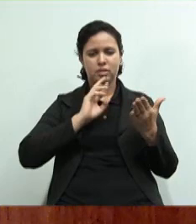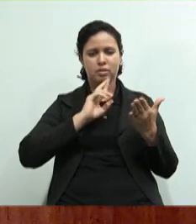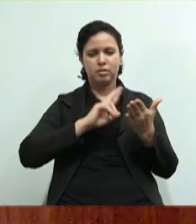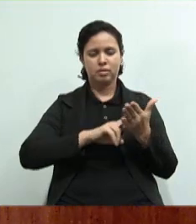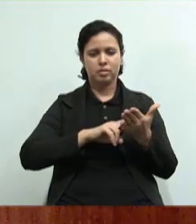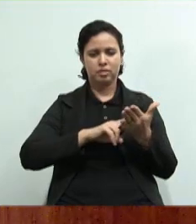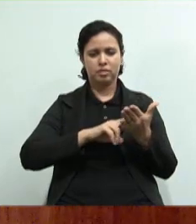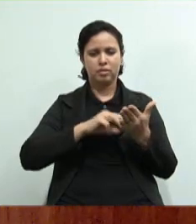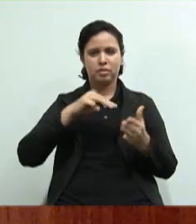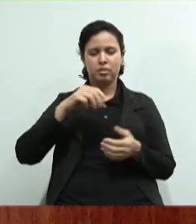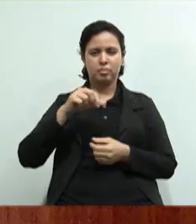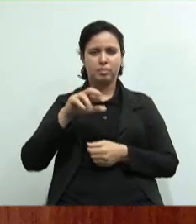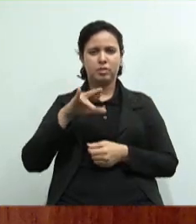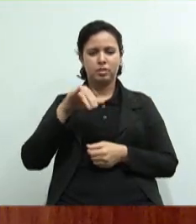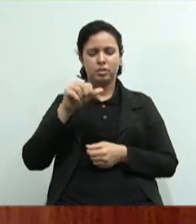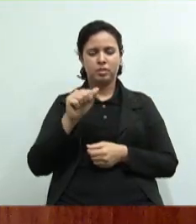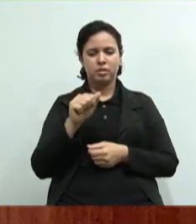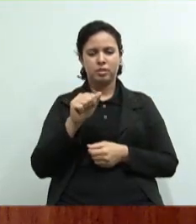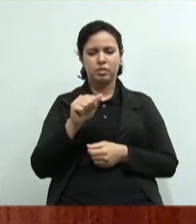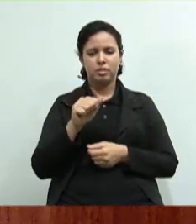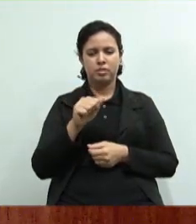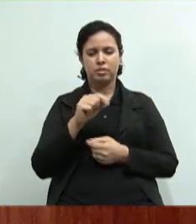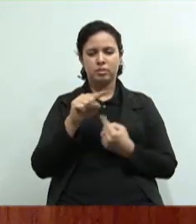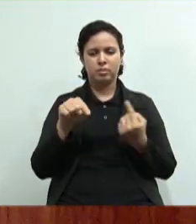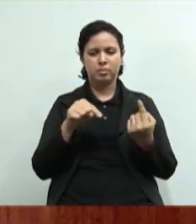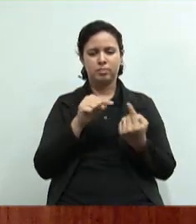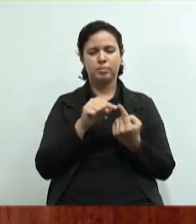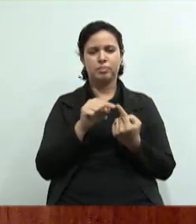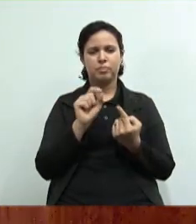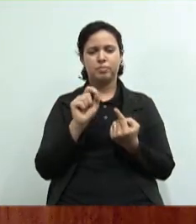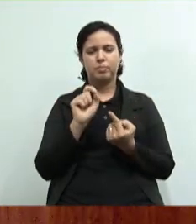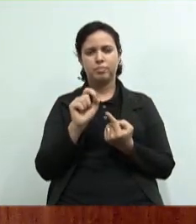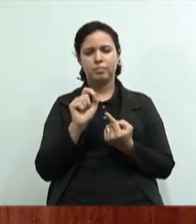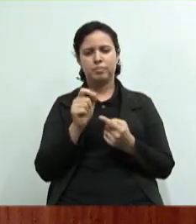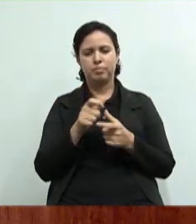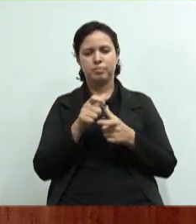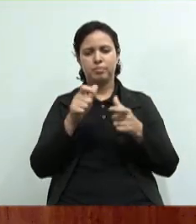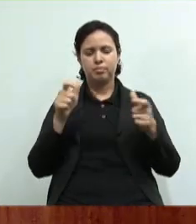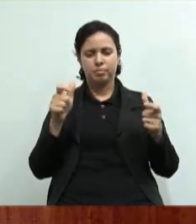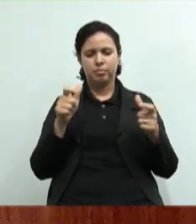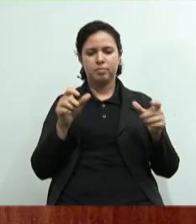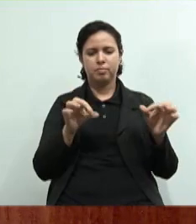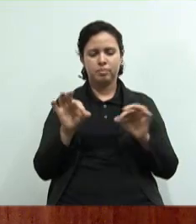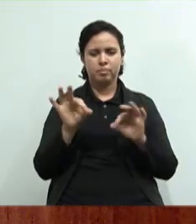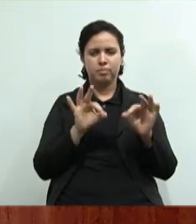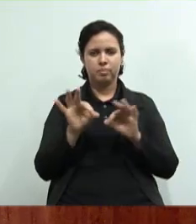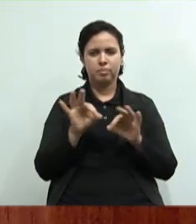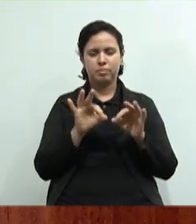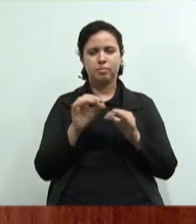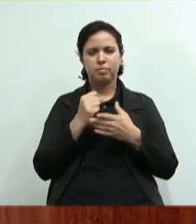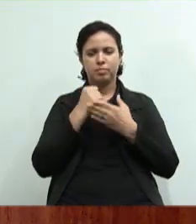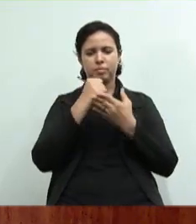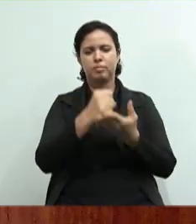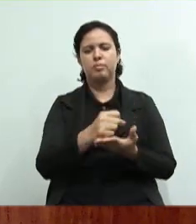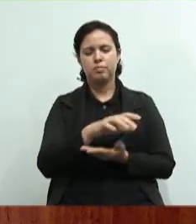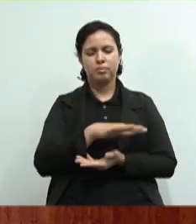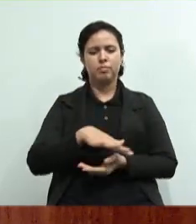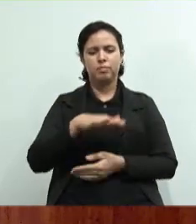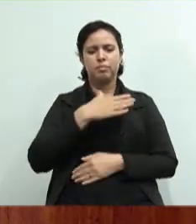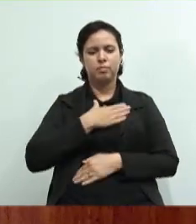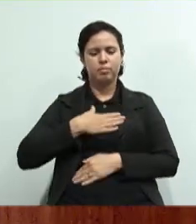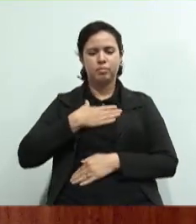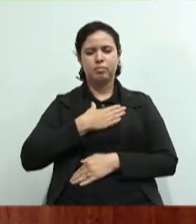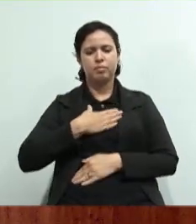da Maria aqui, da Rayane. Ela disse que o objetivo de alcançar uma maior organização, possibilitando um ambiente